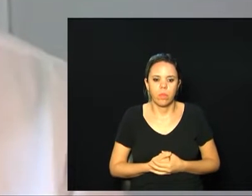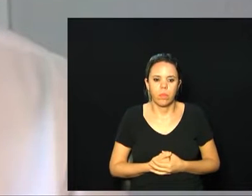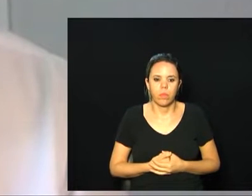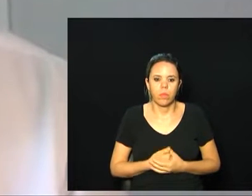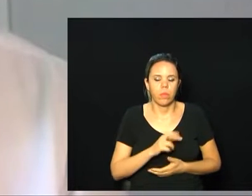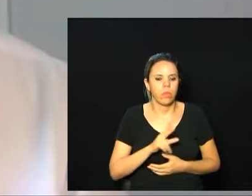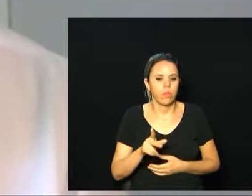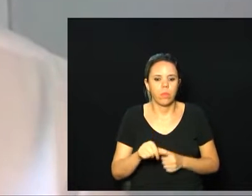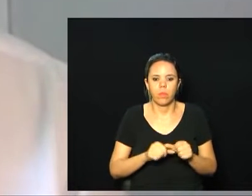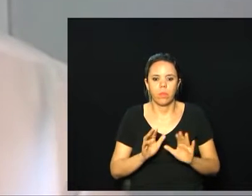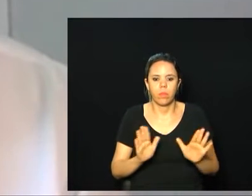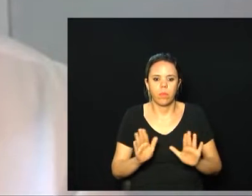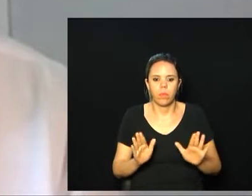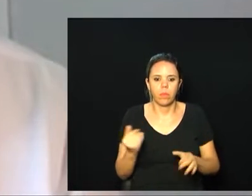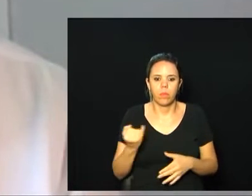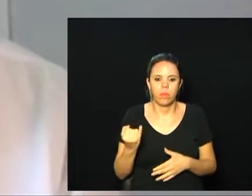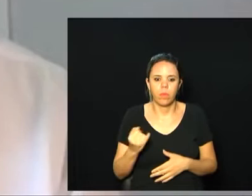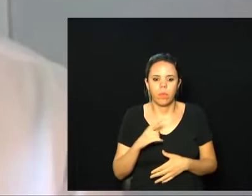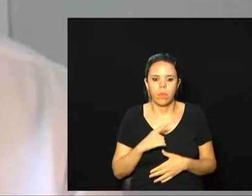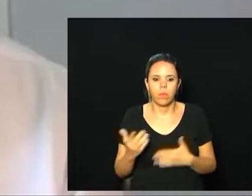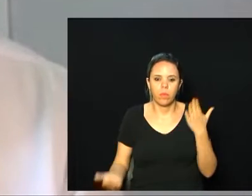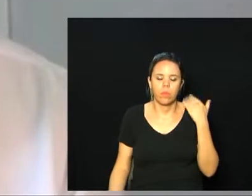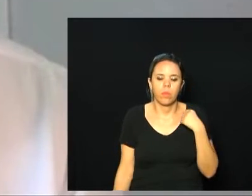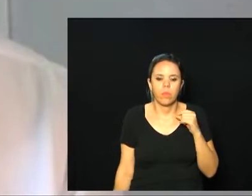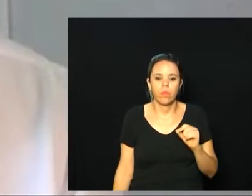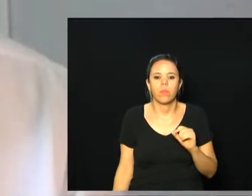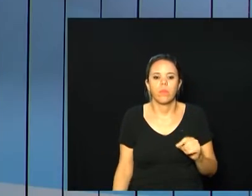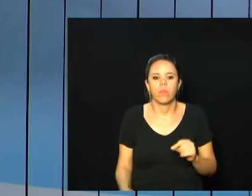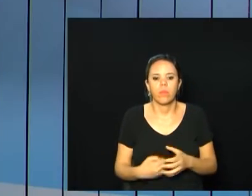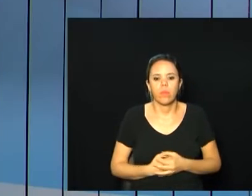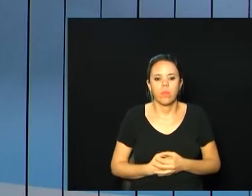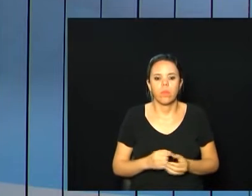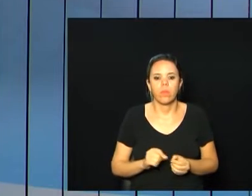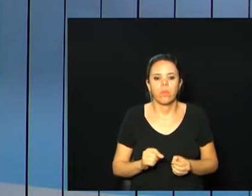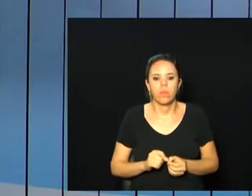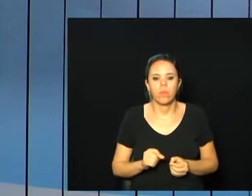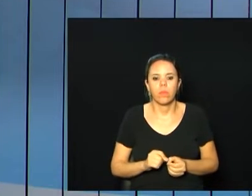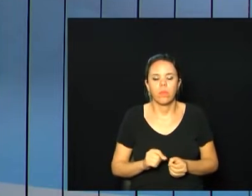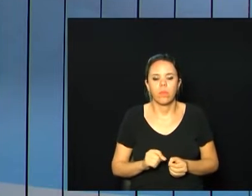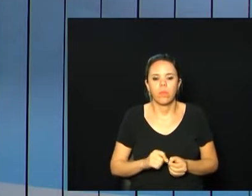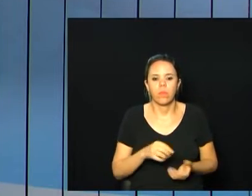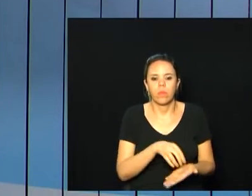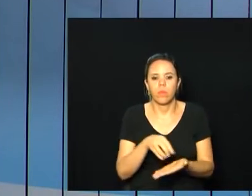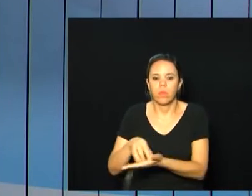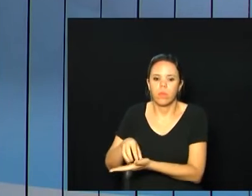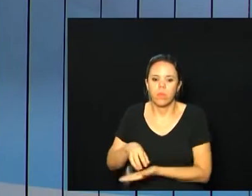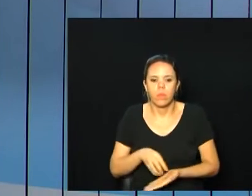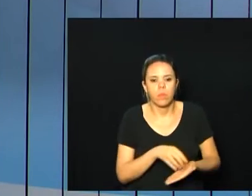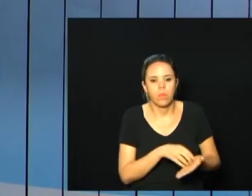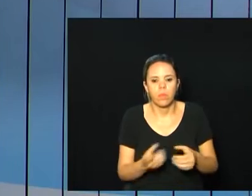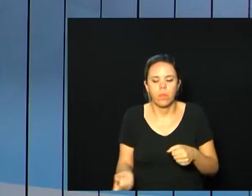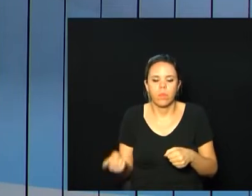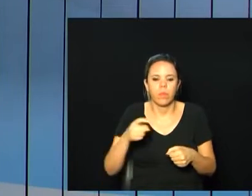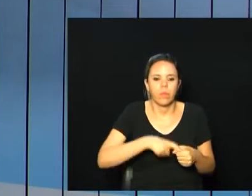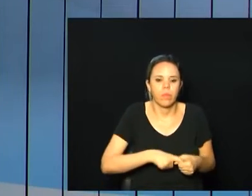que não renova o ar. Isso também é importante a gente ter em mente. E aí, Carlos, o que fazer? Vários setores aí estão